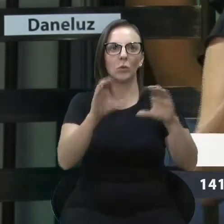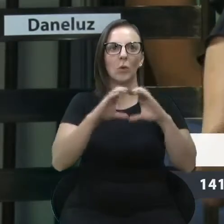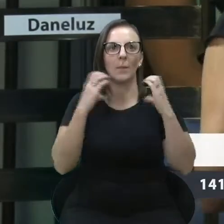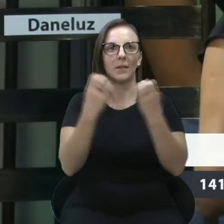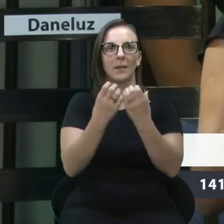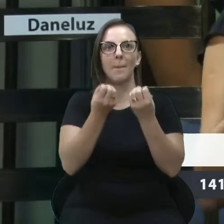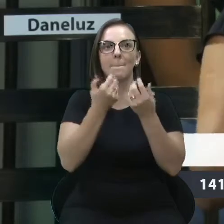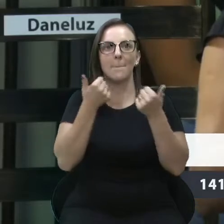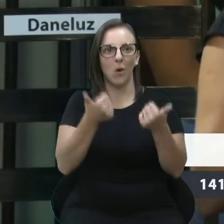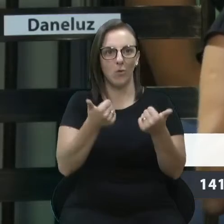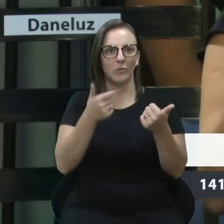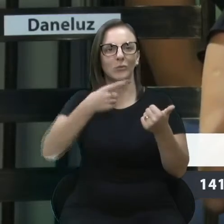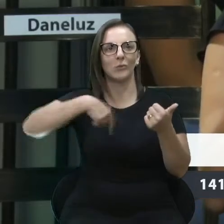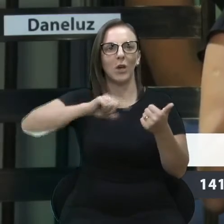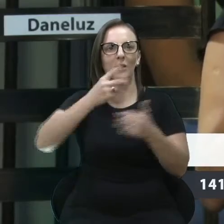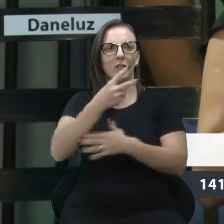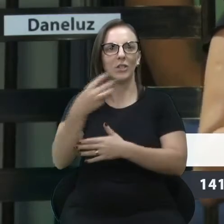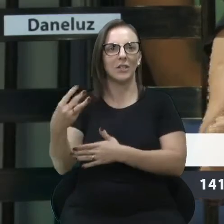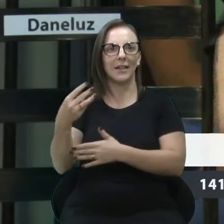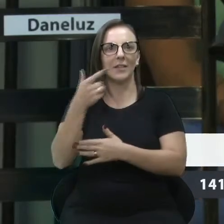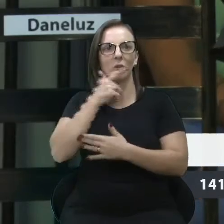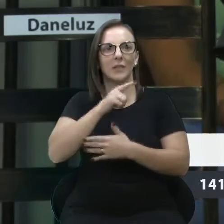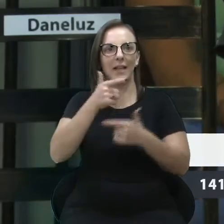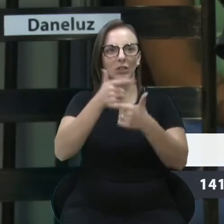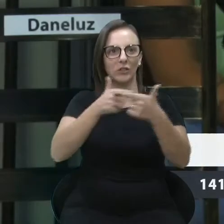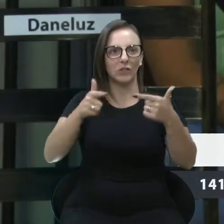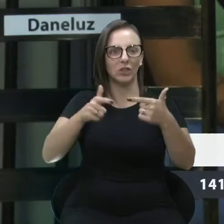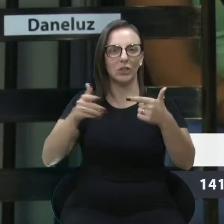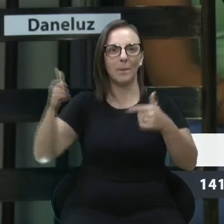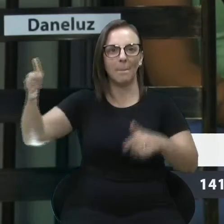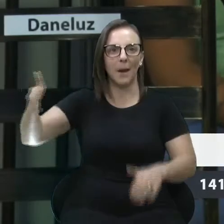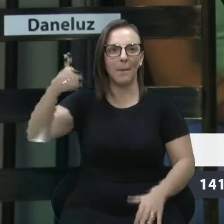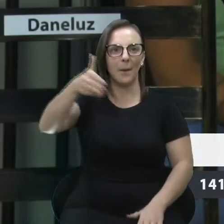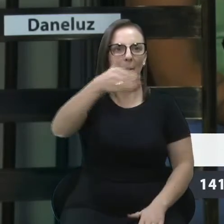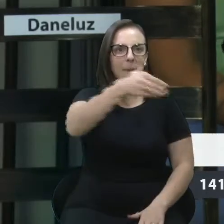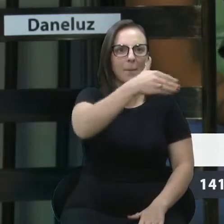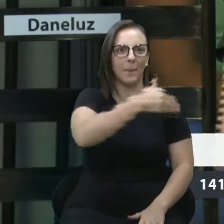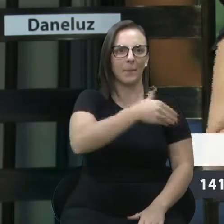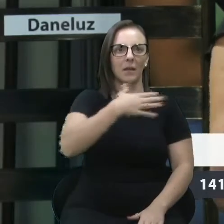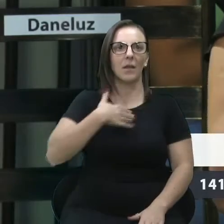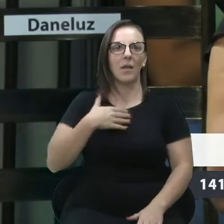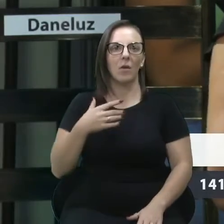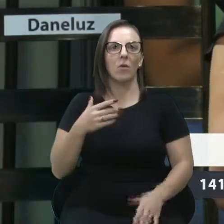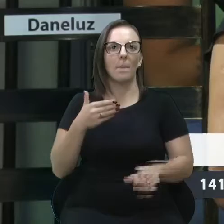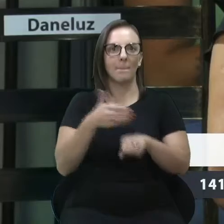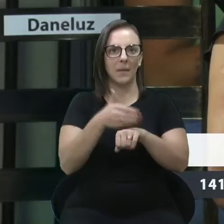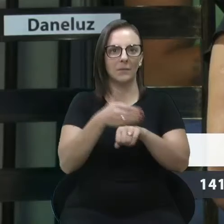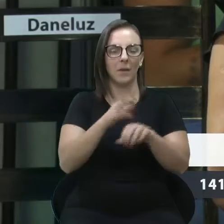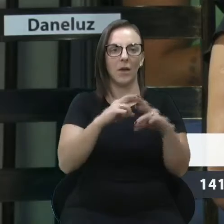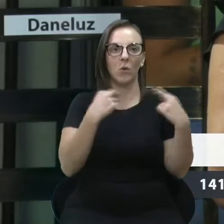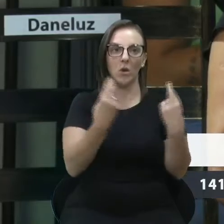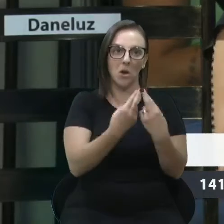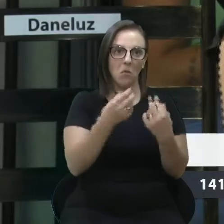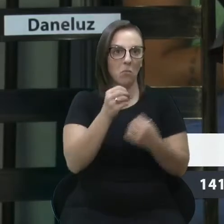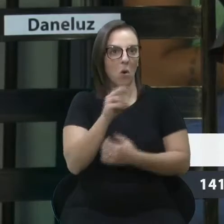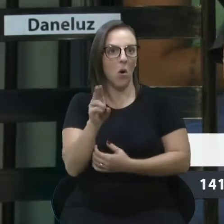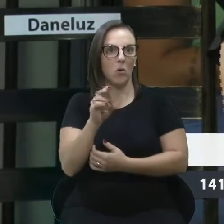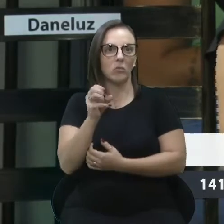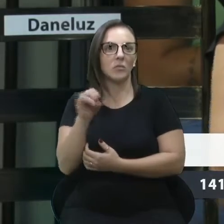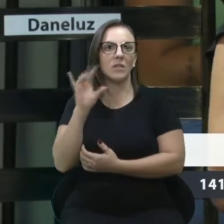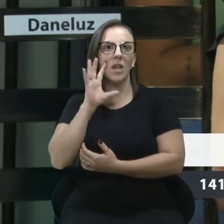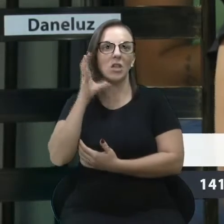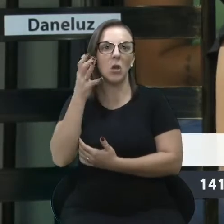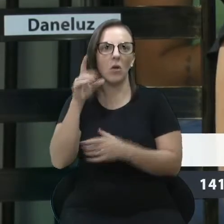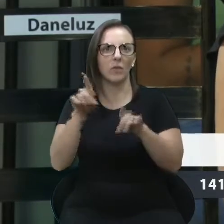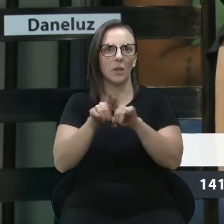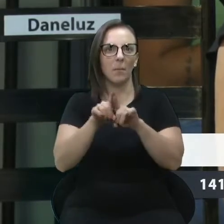23, podemos nos dividir nisso também. E para mim não importa tanto participar da reunião quanto ver algo sendo solucionado, né?